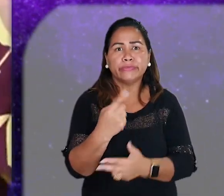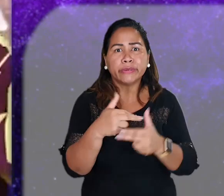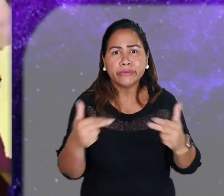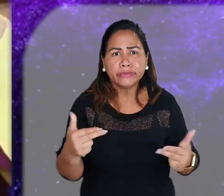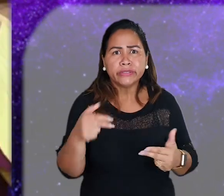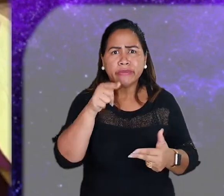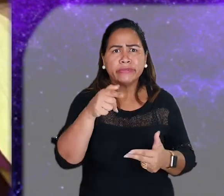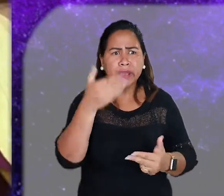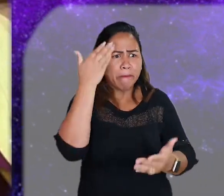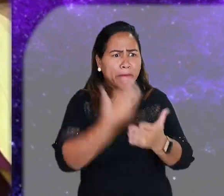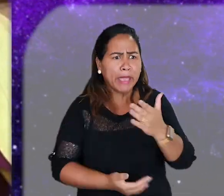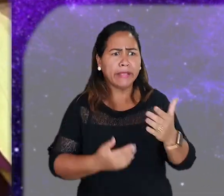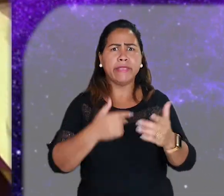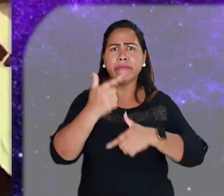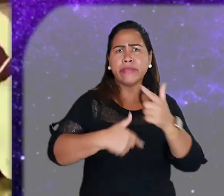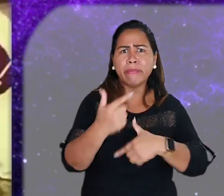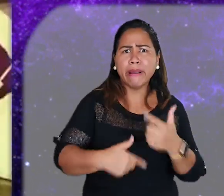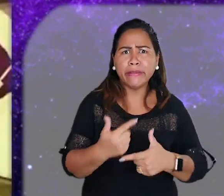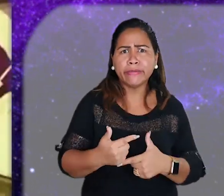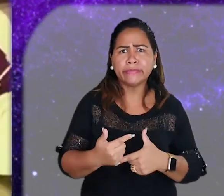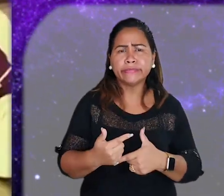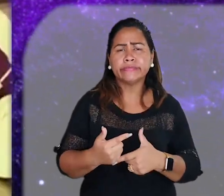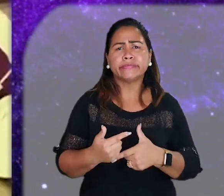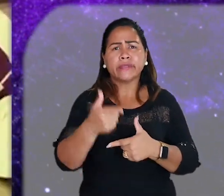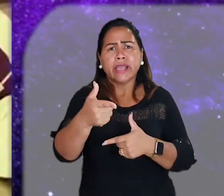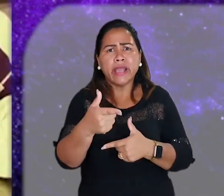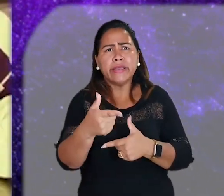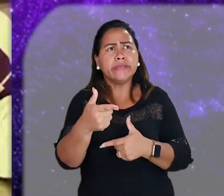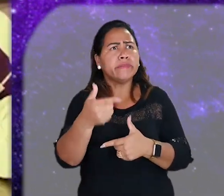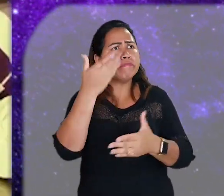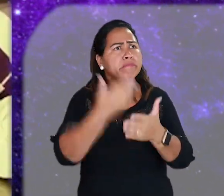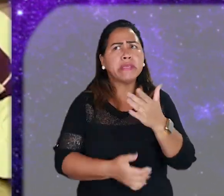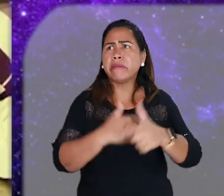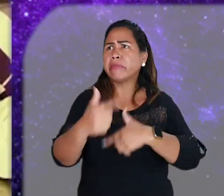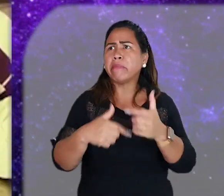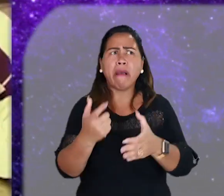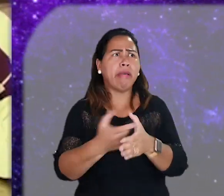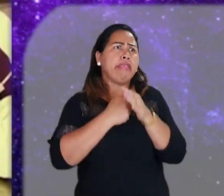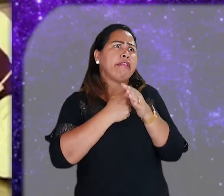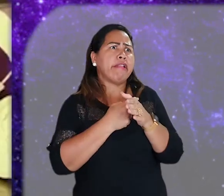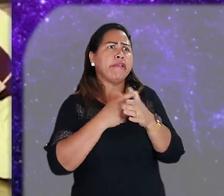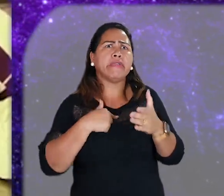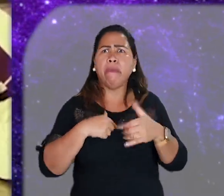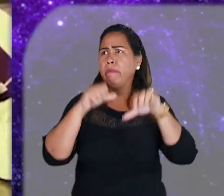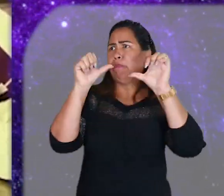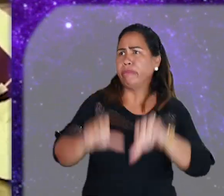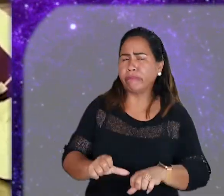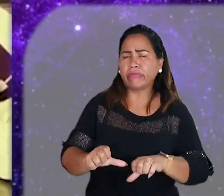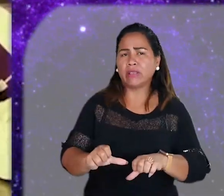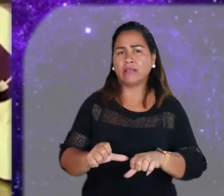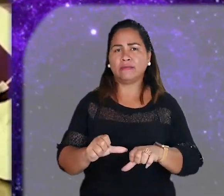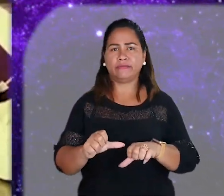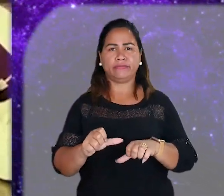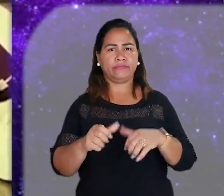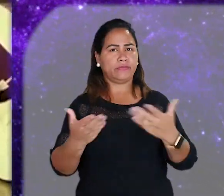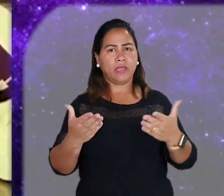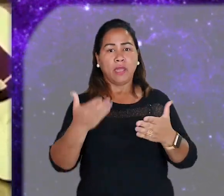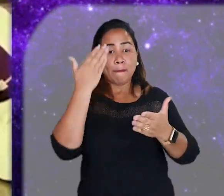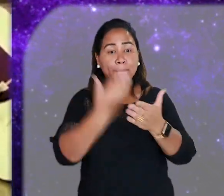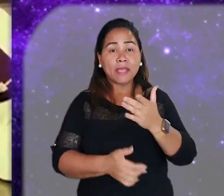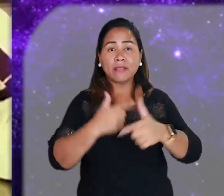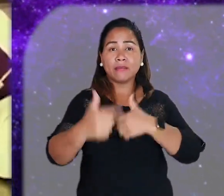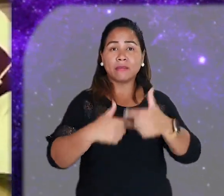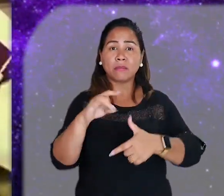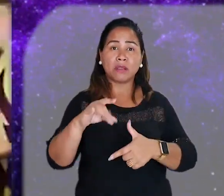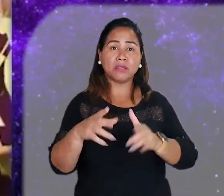aí aconteceu uma coisinha Perdeu o emprego não foi um emprego que te faliu você já era falido emprego foi só uma consequência que ativou